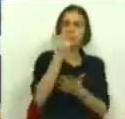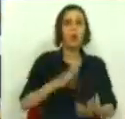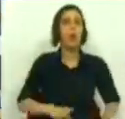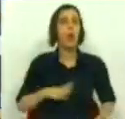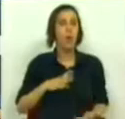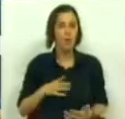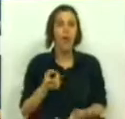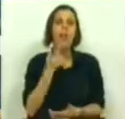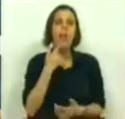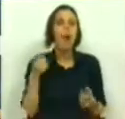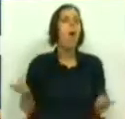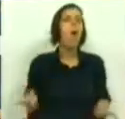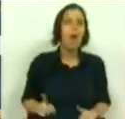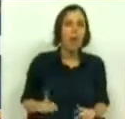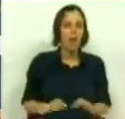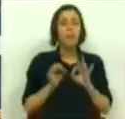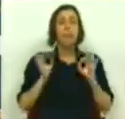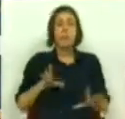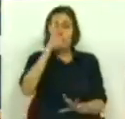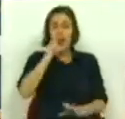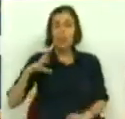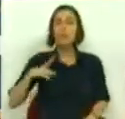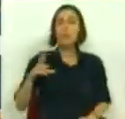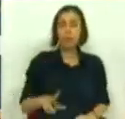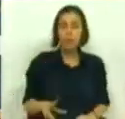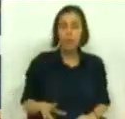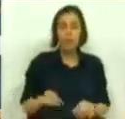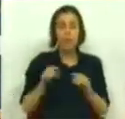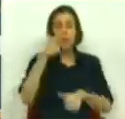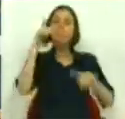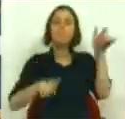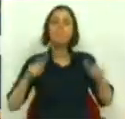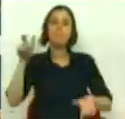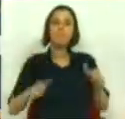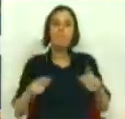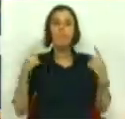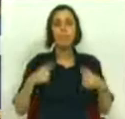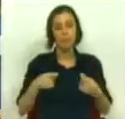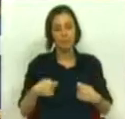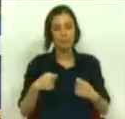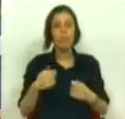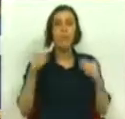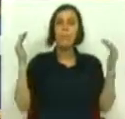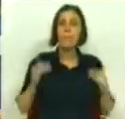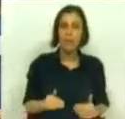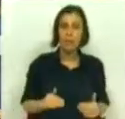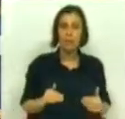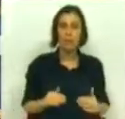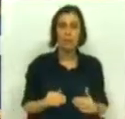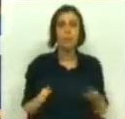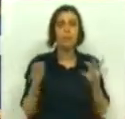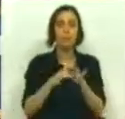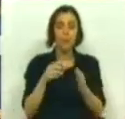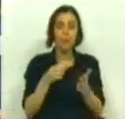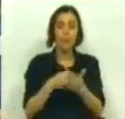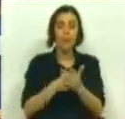de confiança, significa ou não também que o Estado português e os contribuintes terão um encargo financeiro menor no que